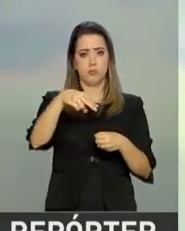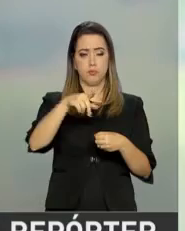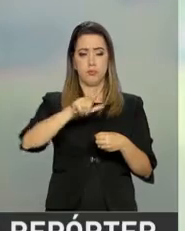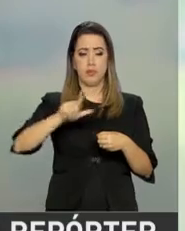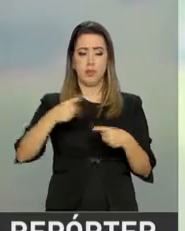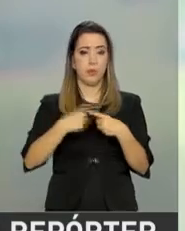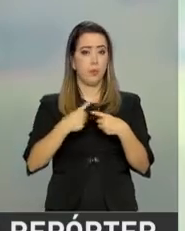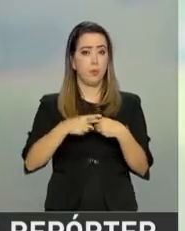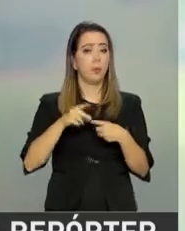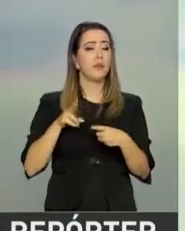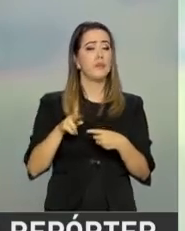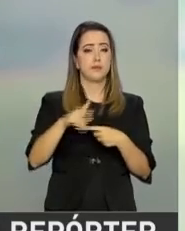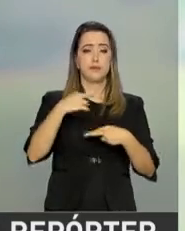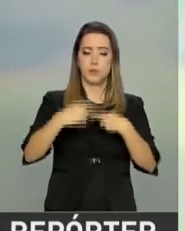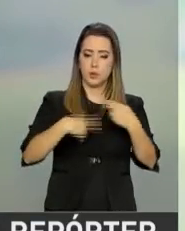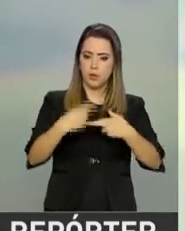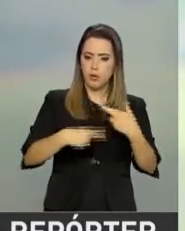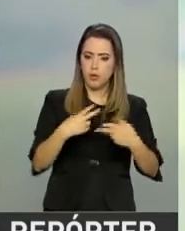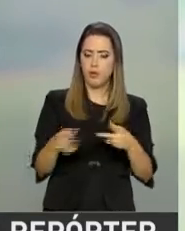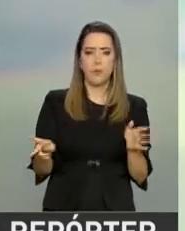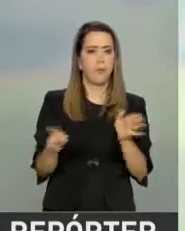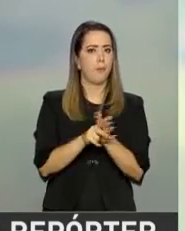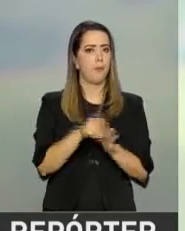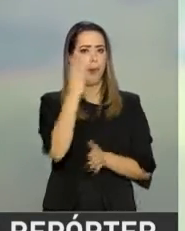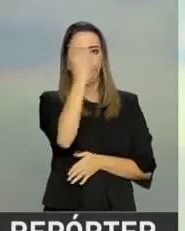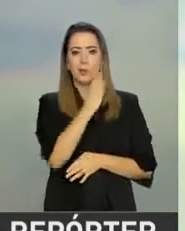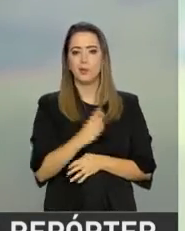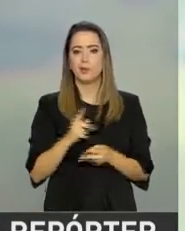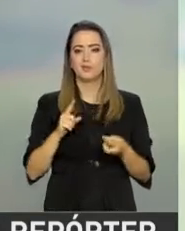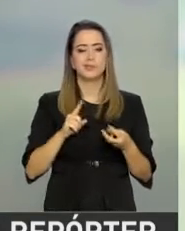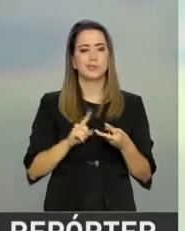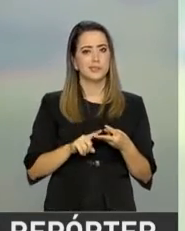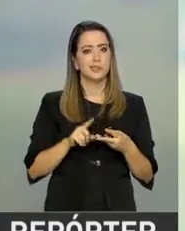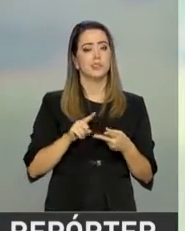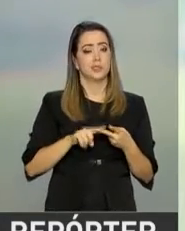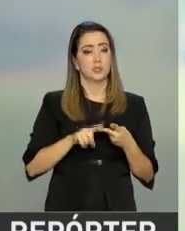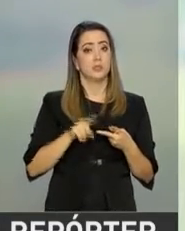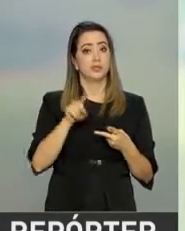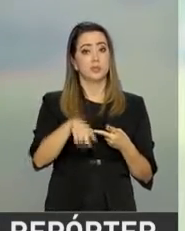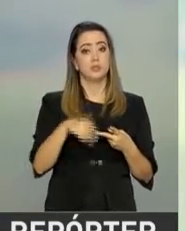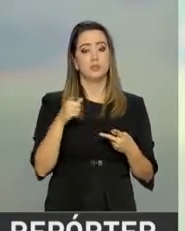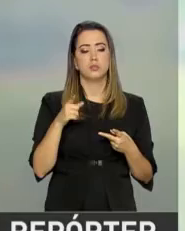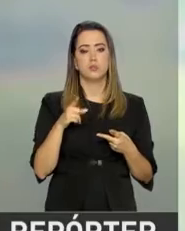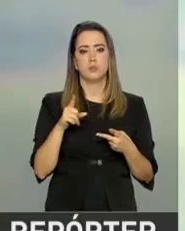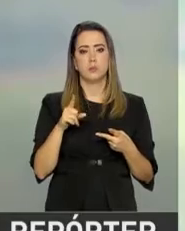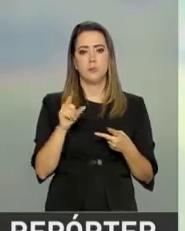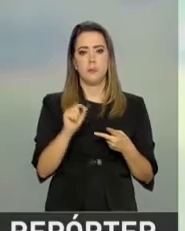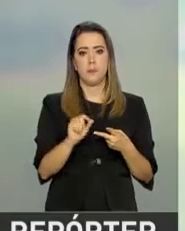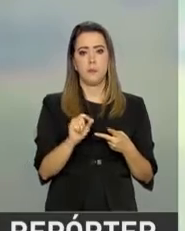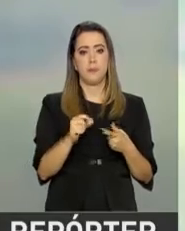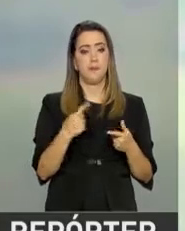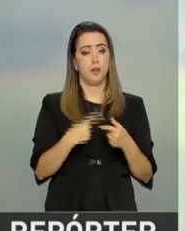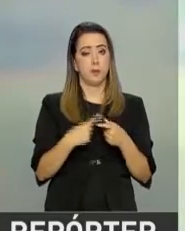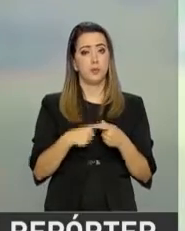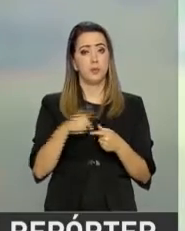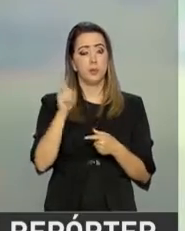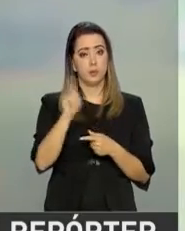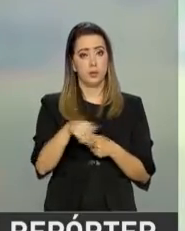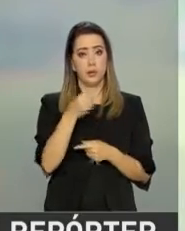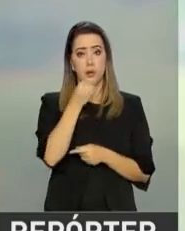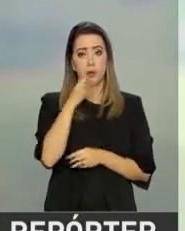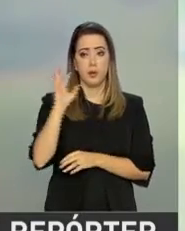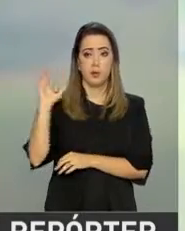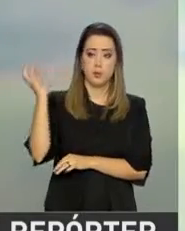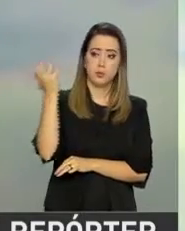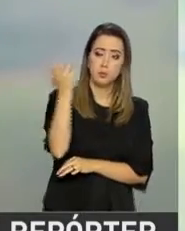constantemente renovável produzido no brasil e um fator extremamente desse impactante da emissão de